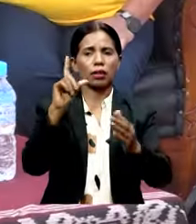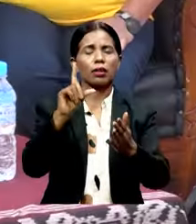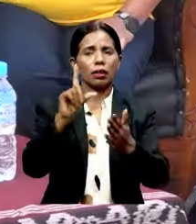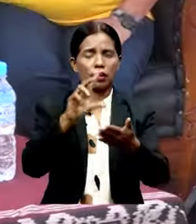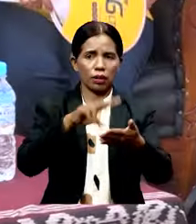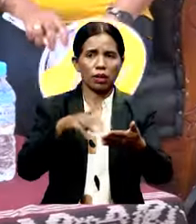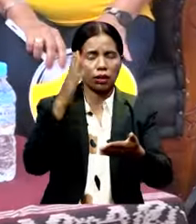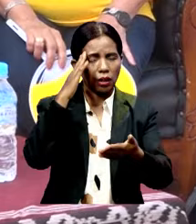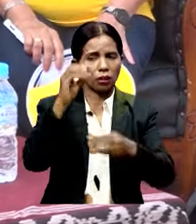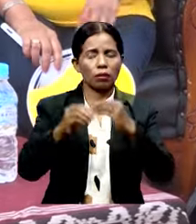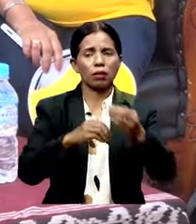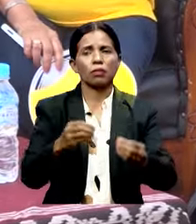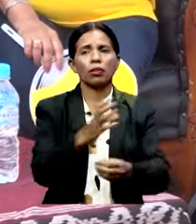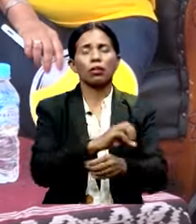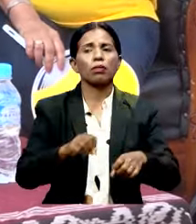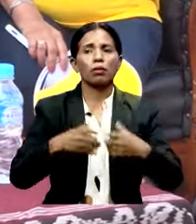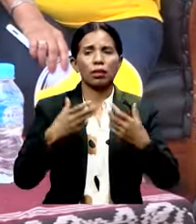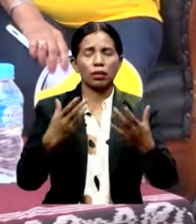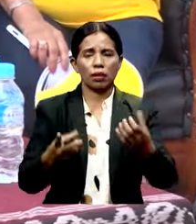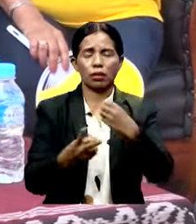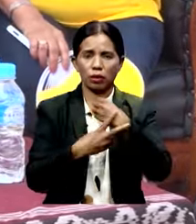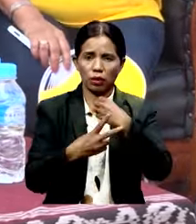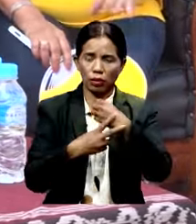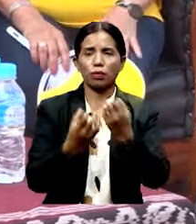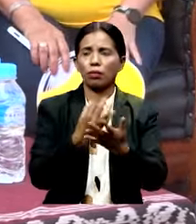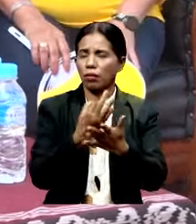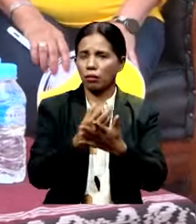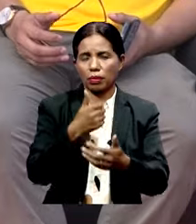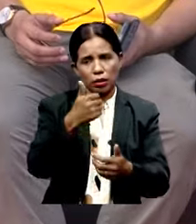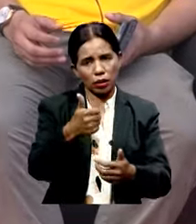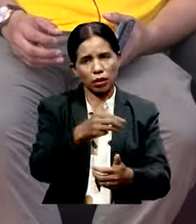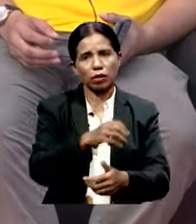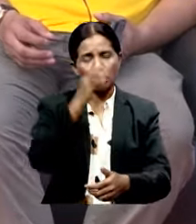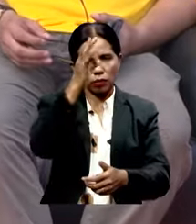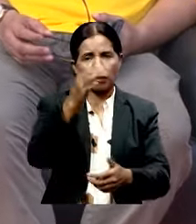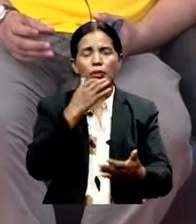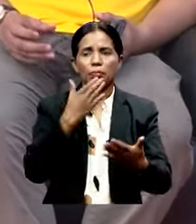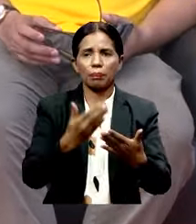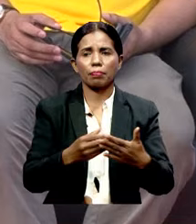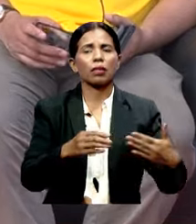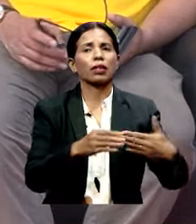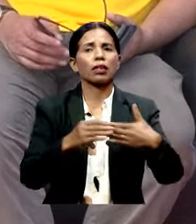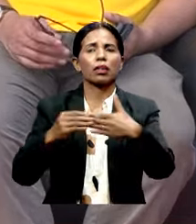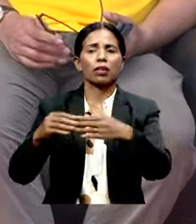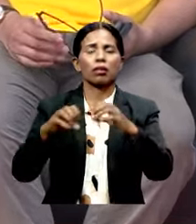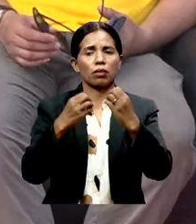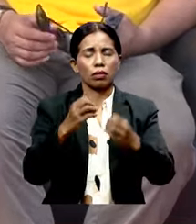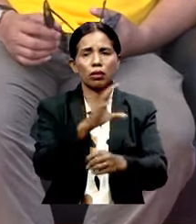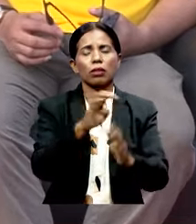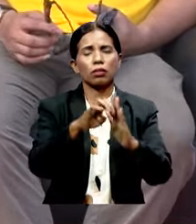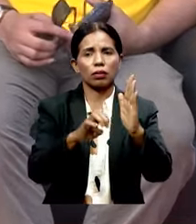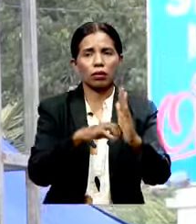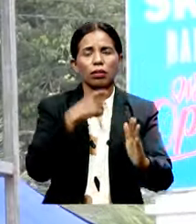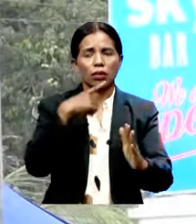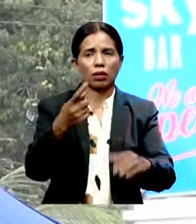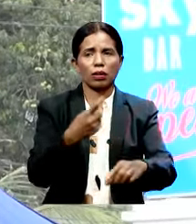a tene clean com a ba oinsa halo poupança ka gestão nebediak, o de garante futuro nebediak. Líder órgão executivo informa assunto ne e a